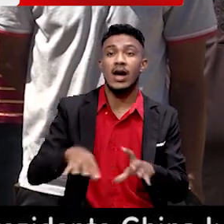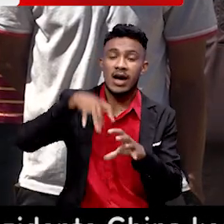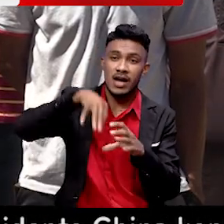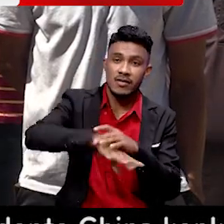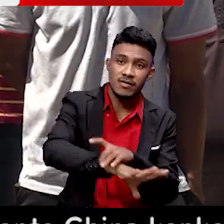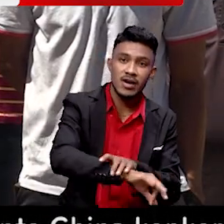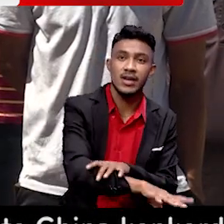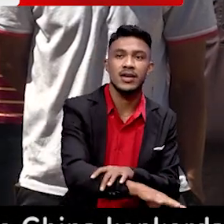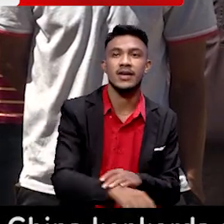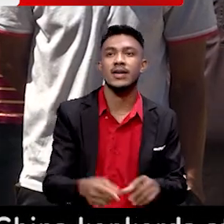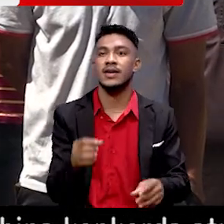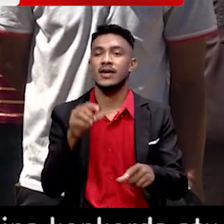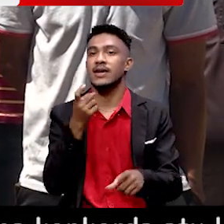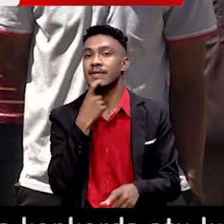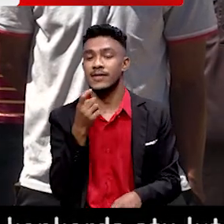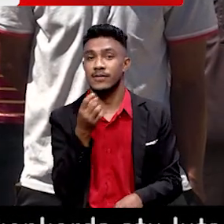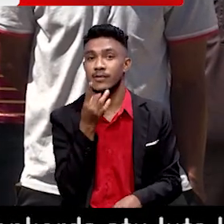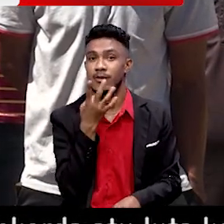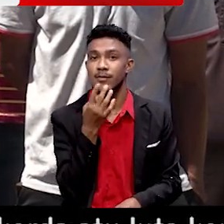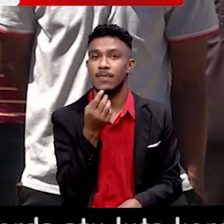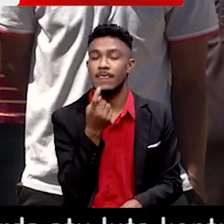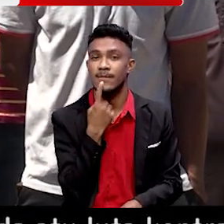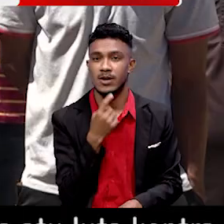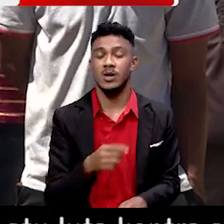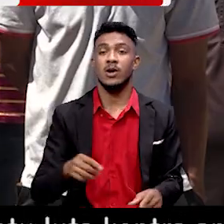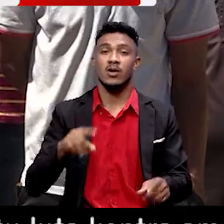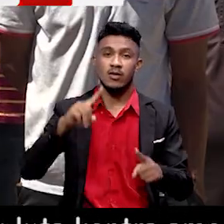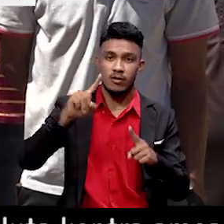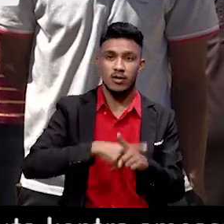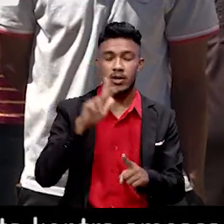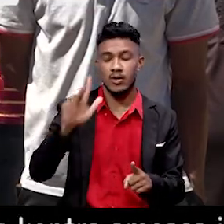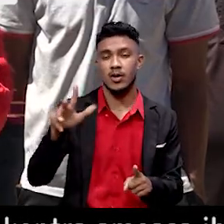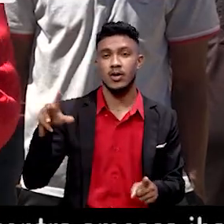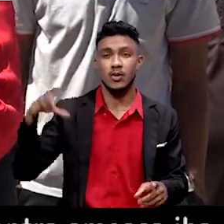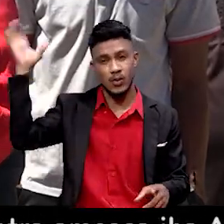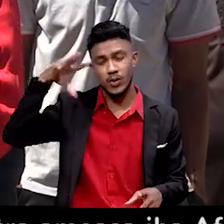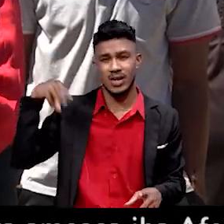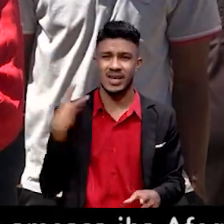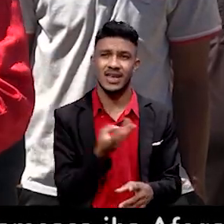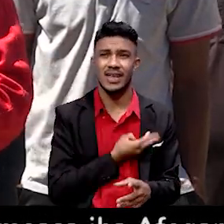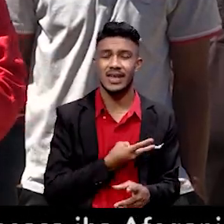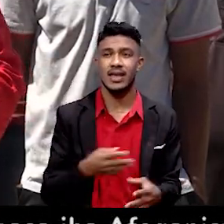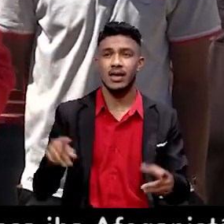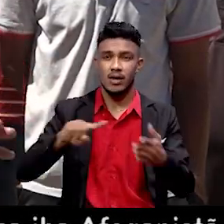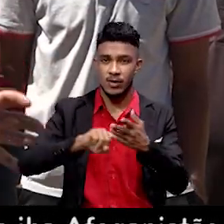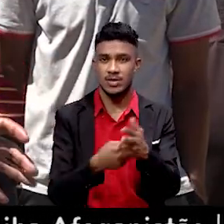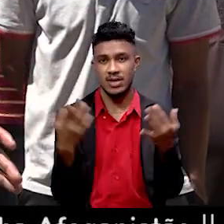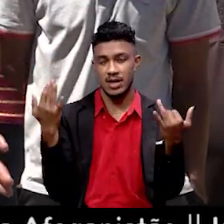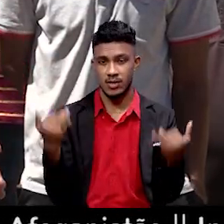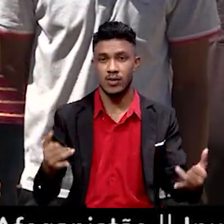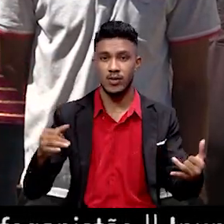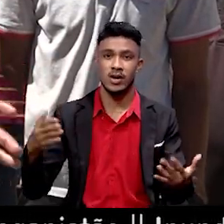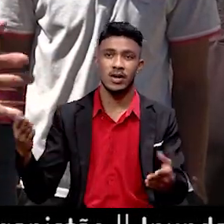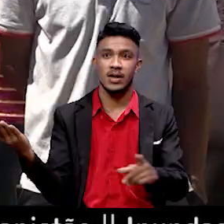forkil. Ita e tempo fulan tolu da dok uda quando mani, ita hu ke zlere ke dason. Paraine e aita